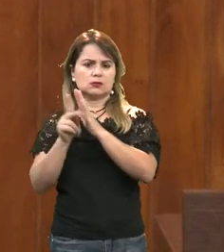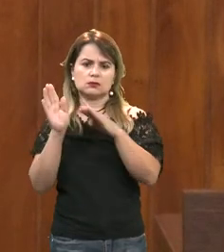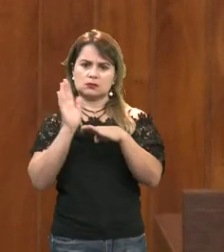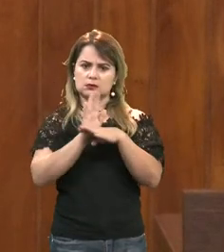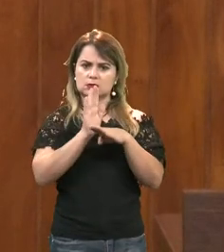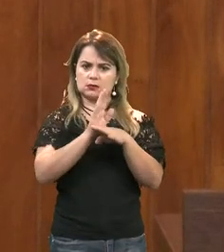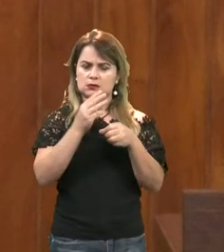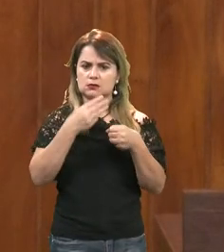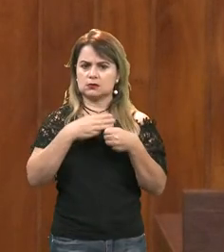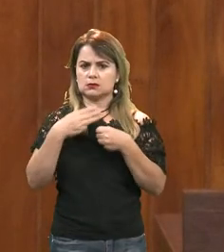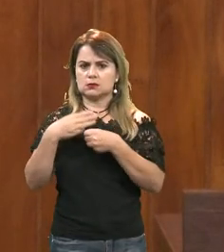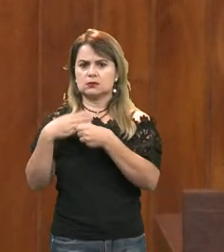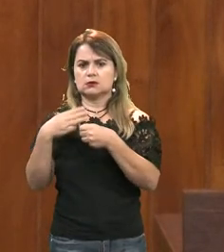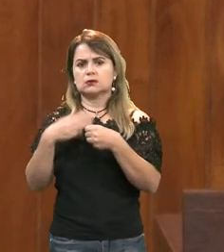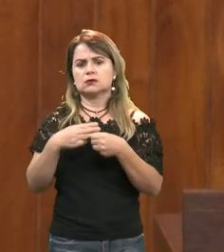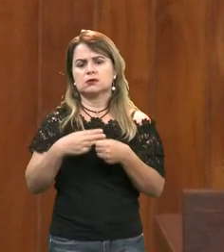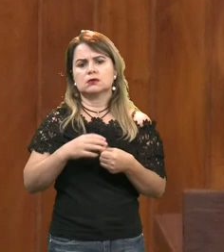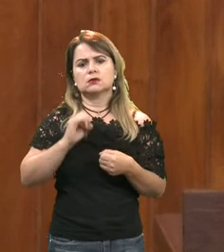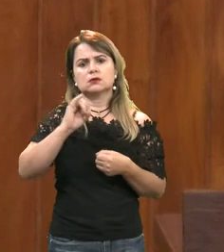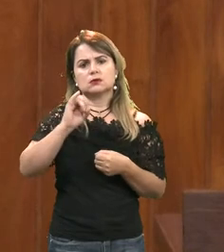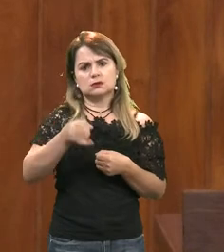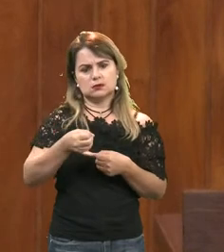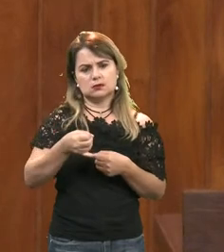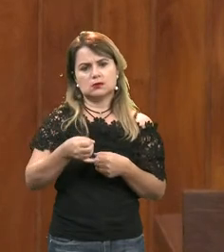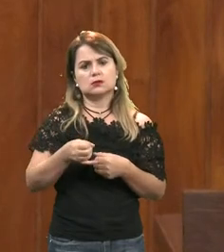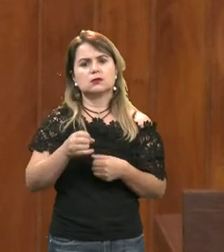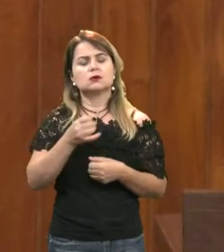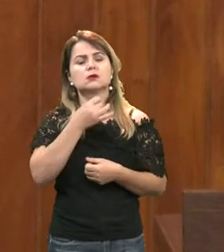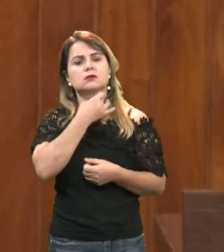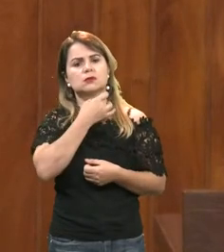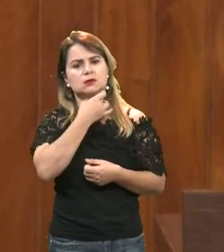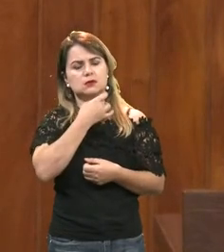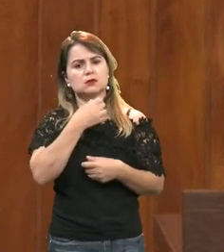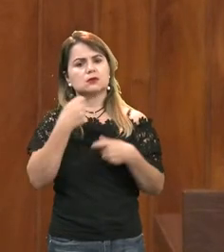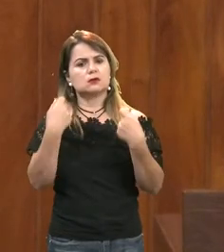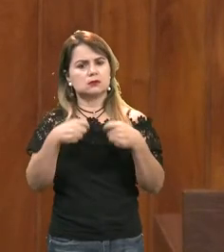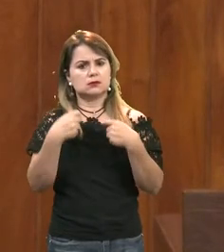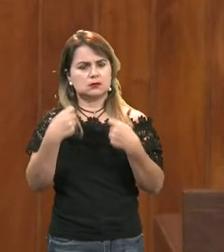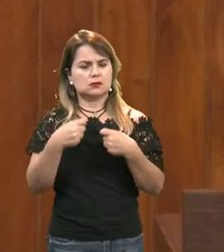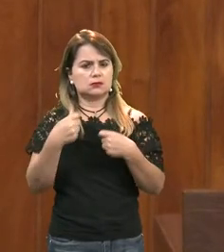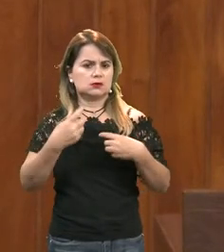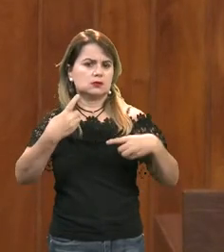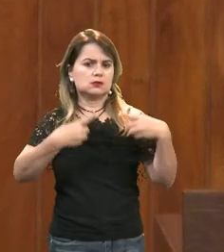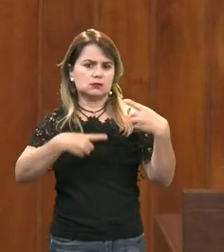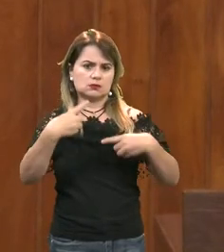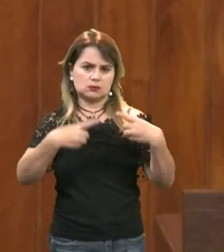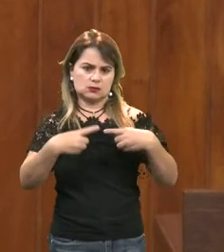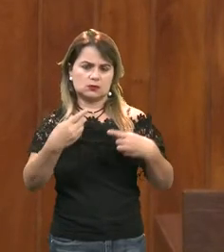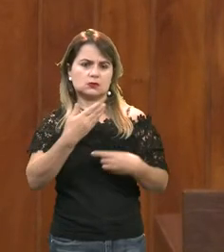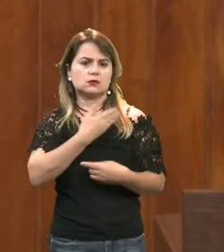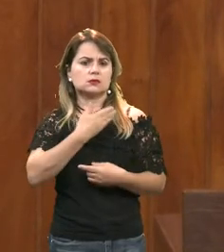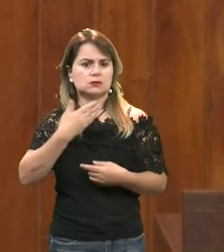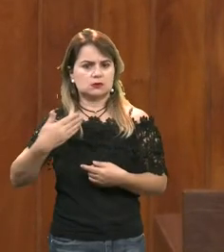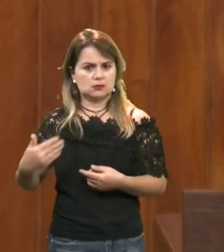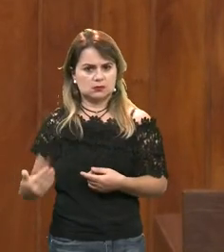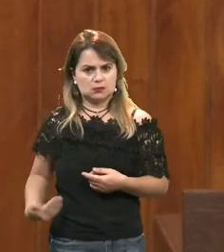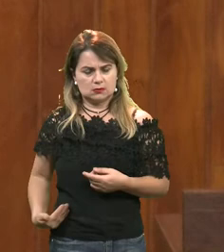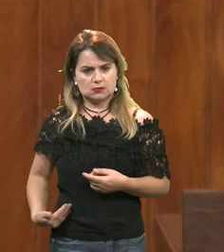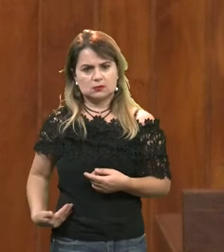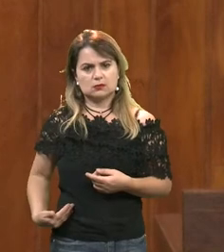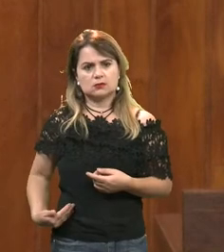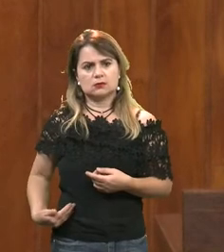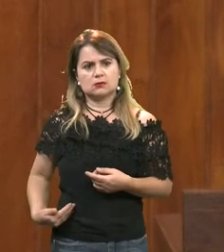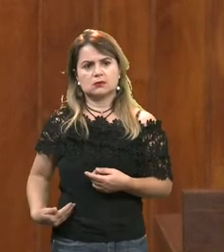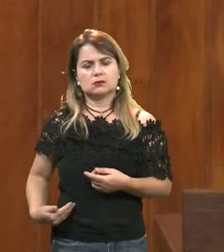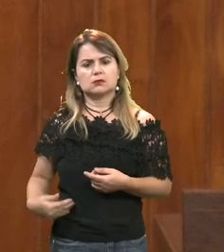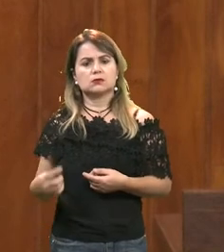vem sim colocar Marília numa posição de protagonismo nas políticas públicas, e a